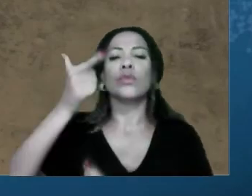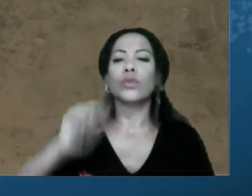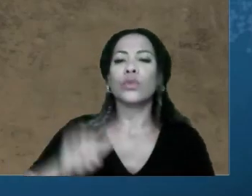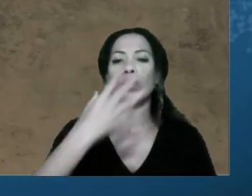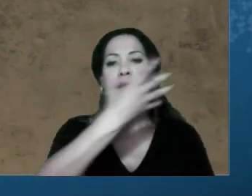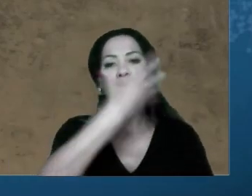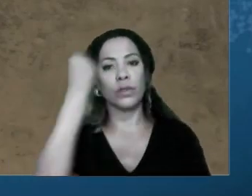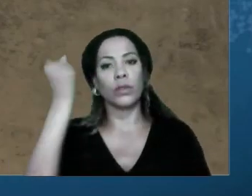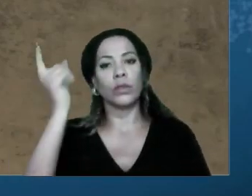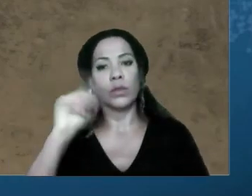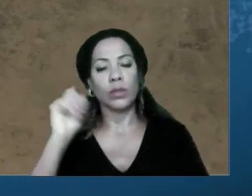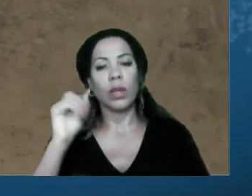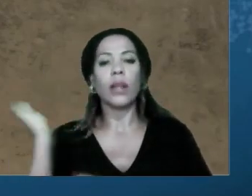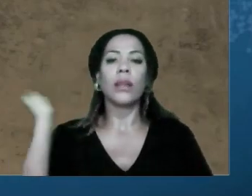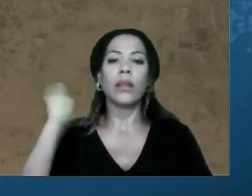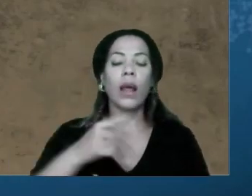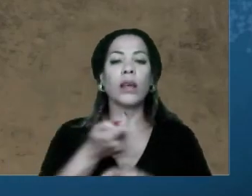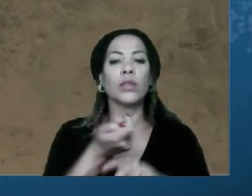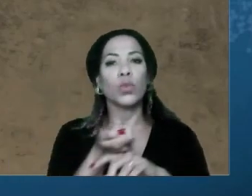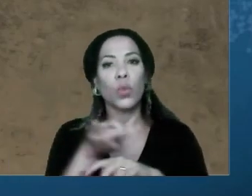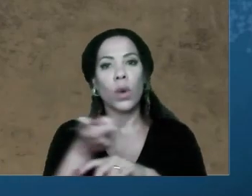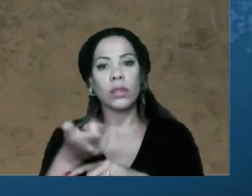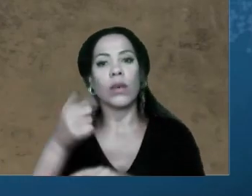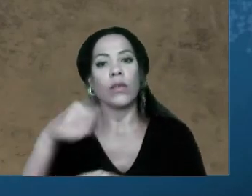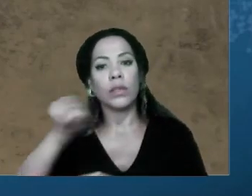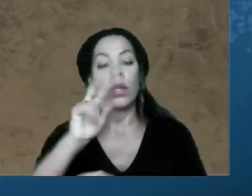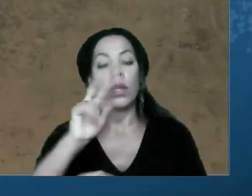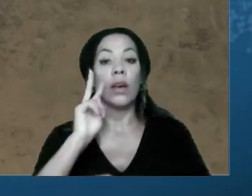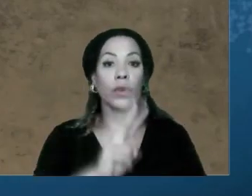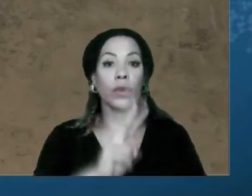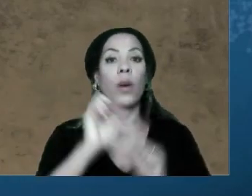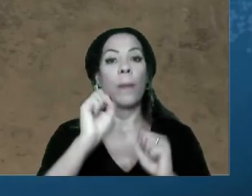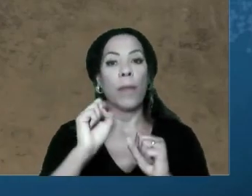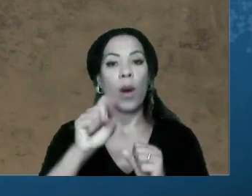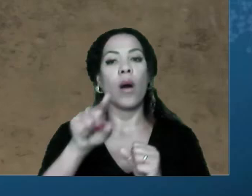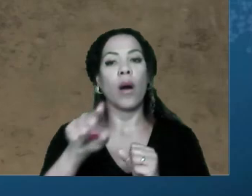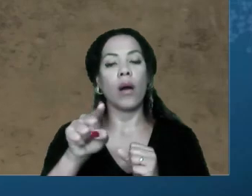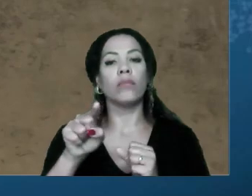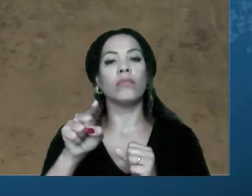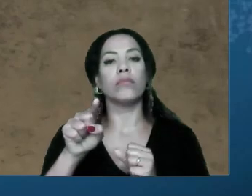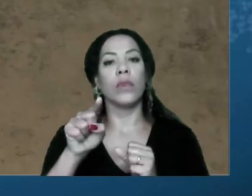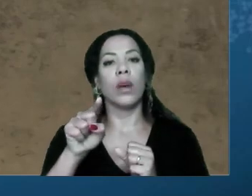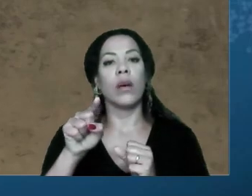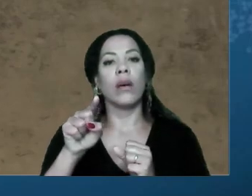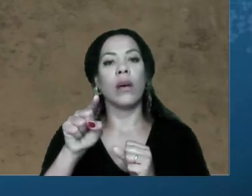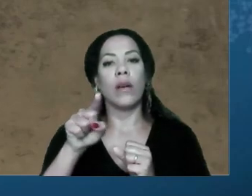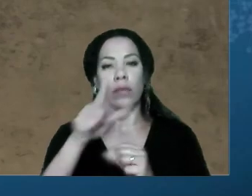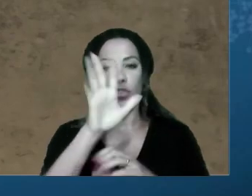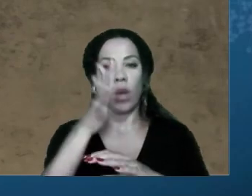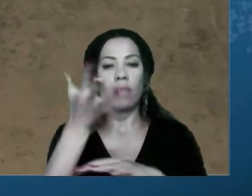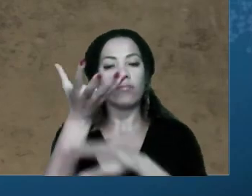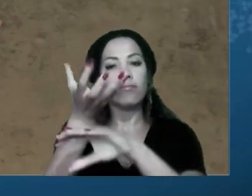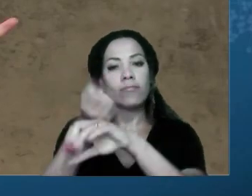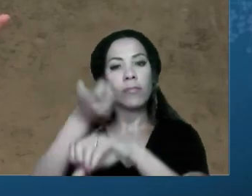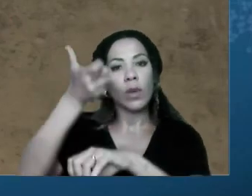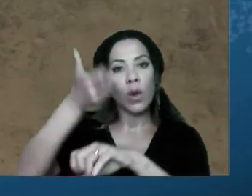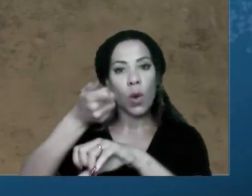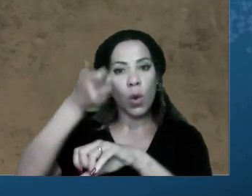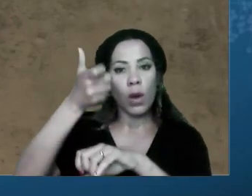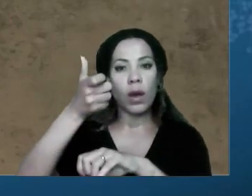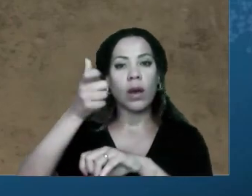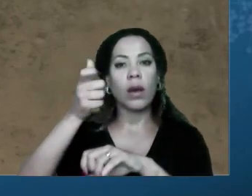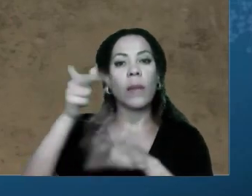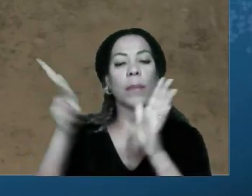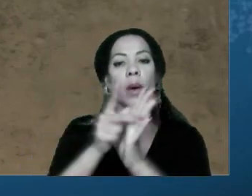das doações, né? Vocês viram que elas podem ser feitas online. Não sei se vocês pegaram o QR Code, acho que a gente também não tem como,